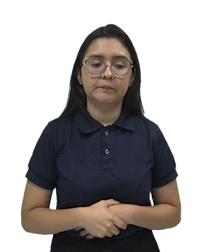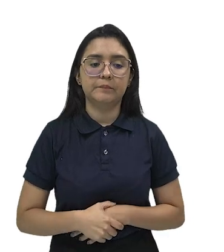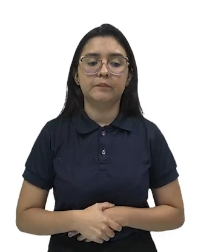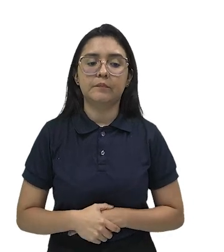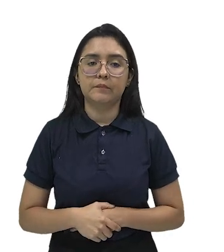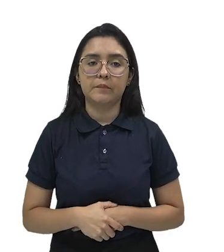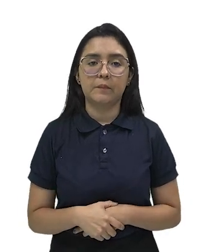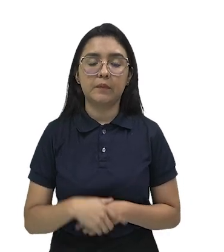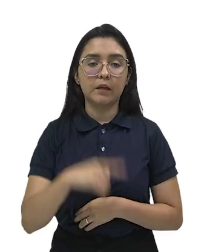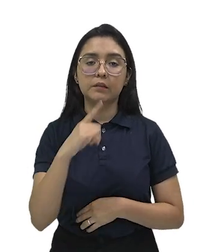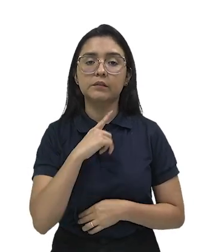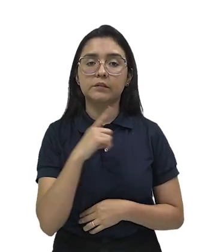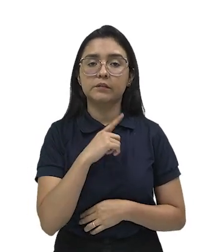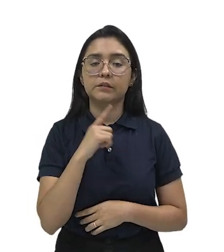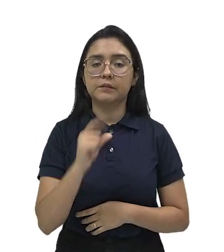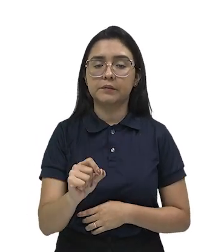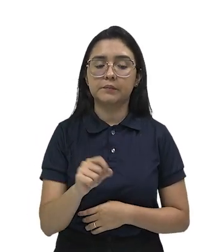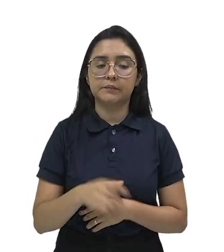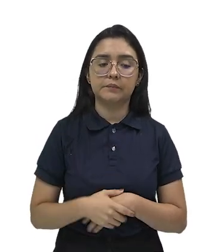você tem